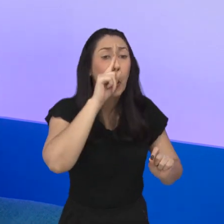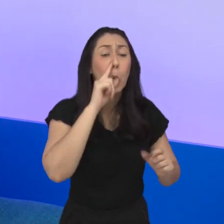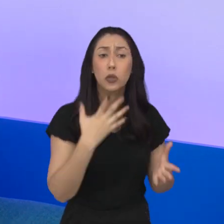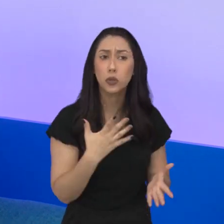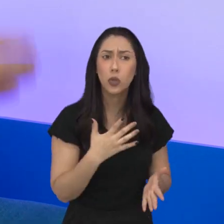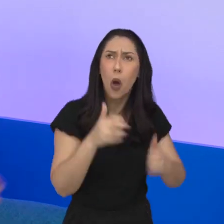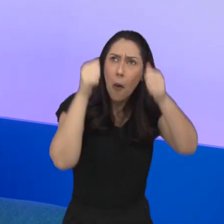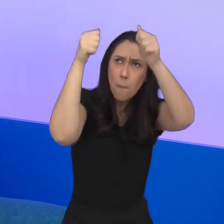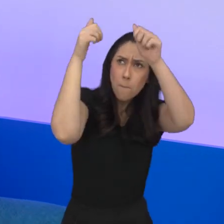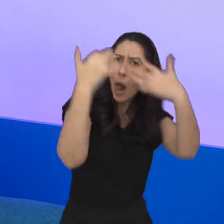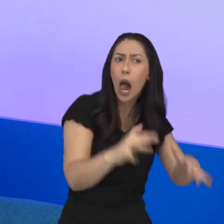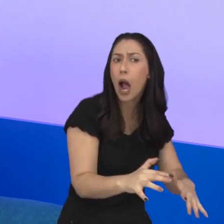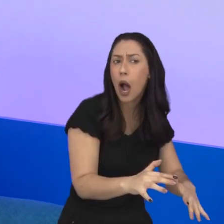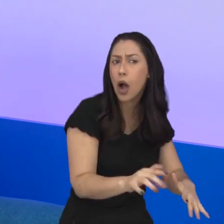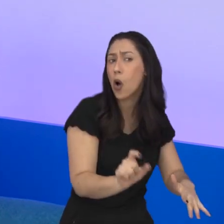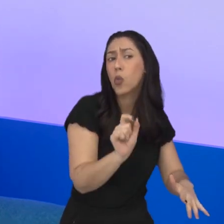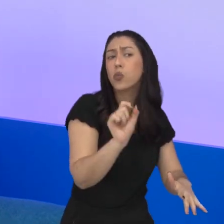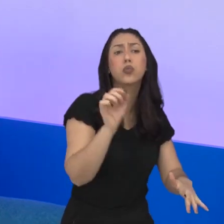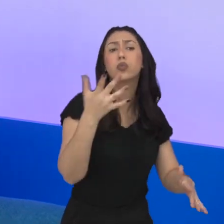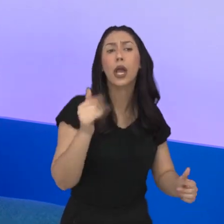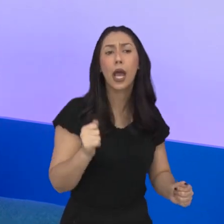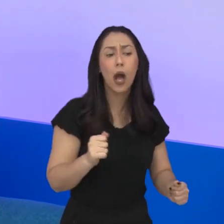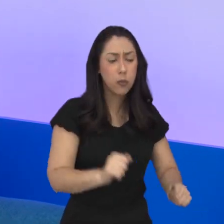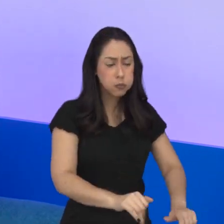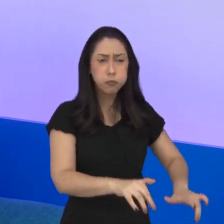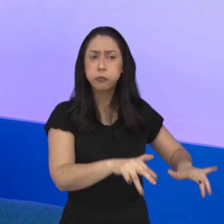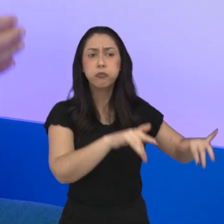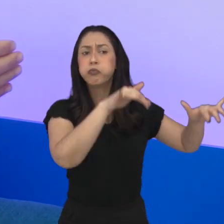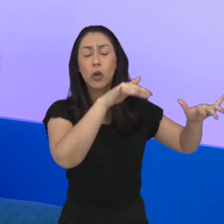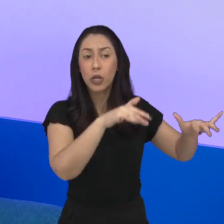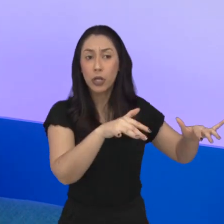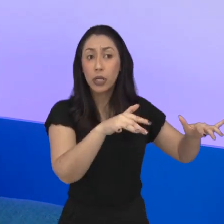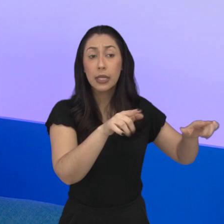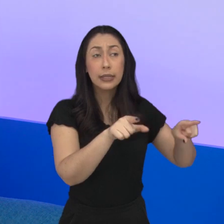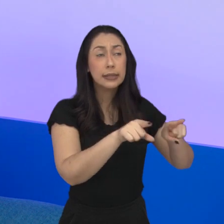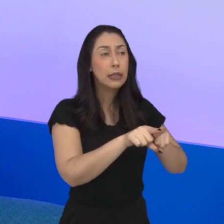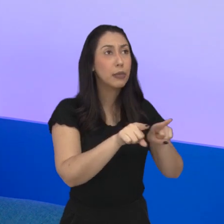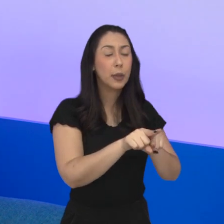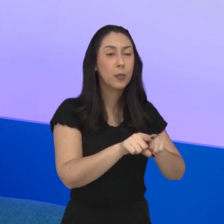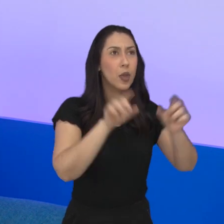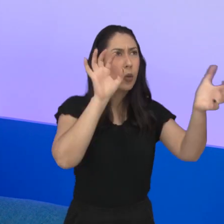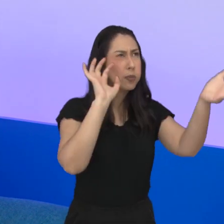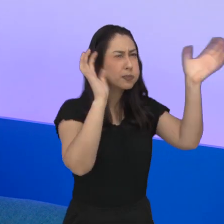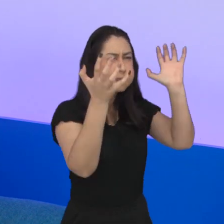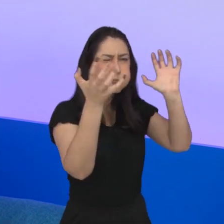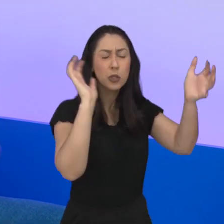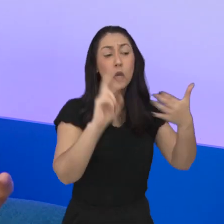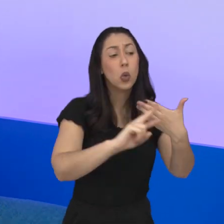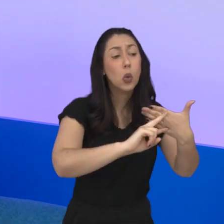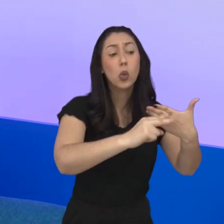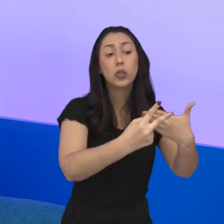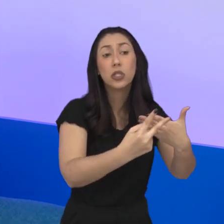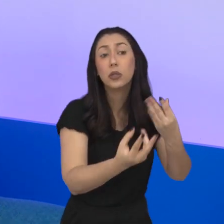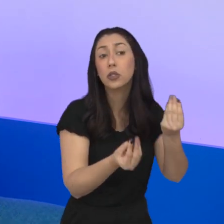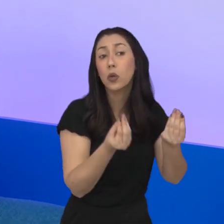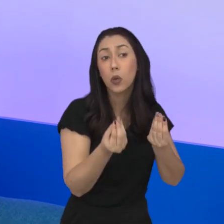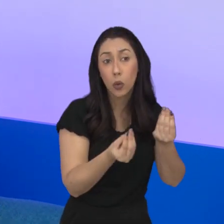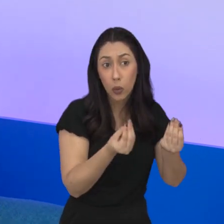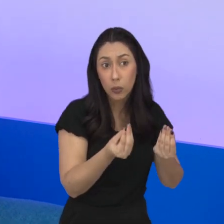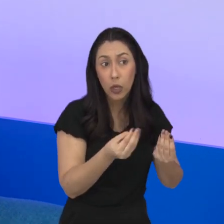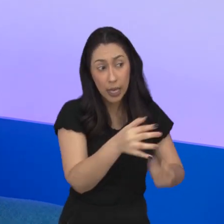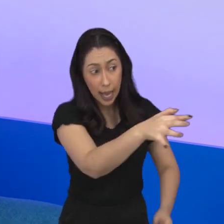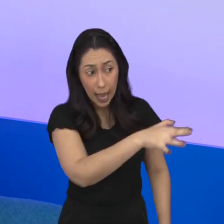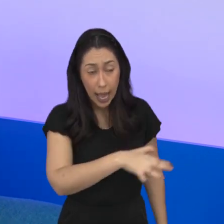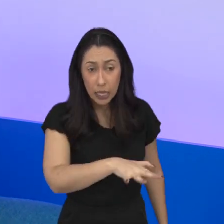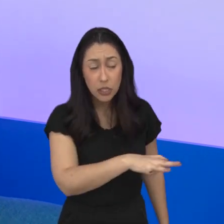que é um deslizamento, uma inundação e o que as mudanças climáticas podem vir a aumentar esse risco. Então, eles